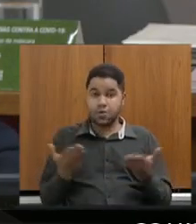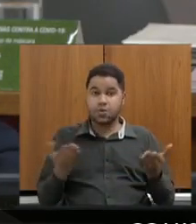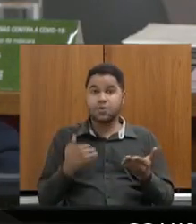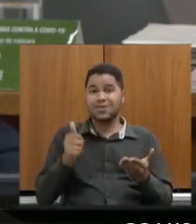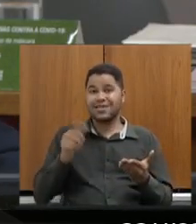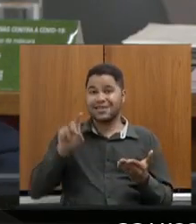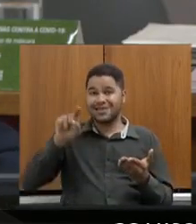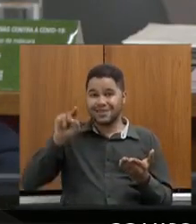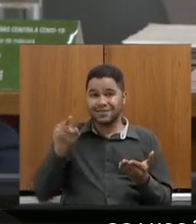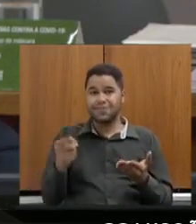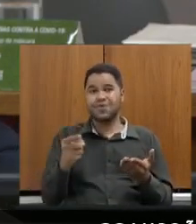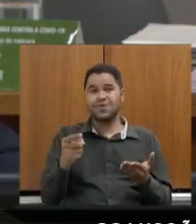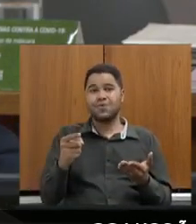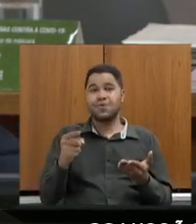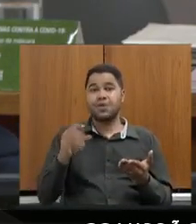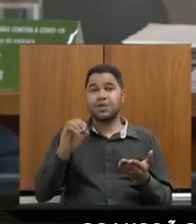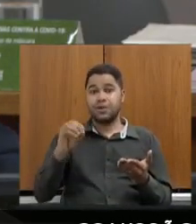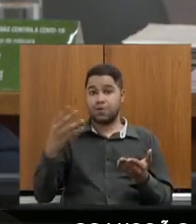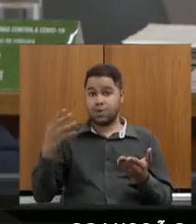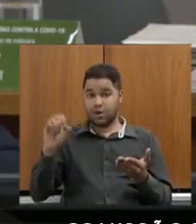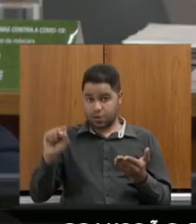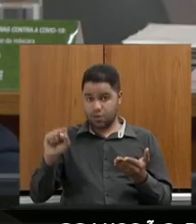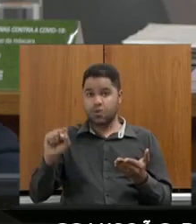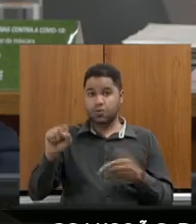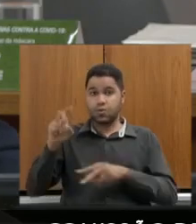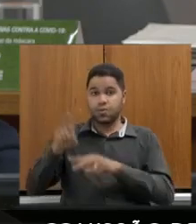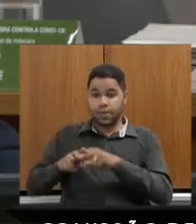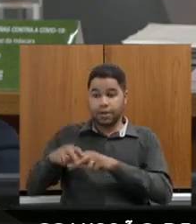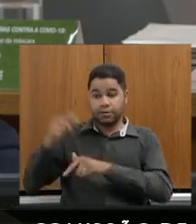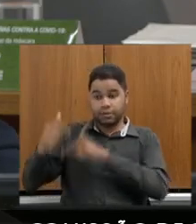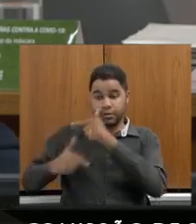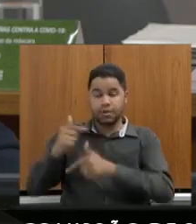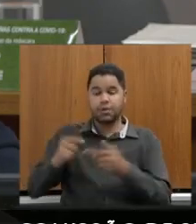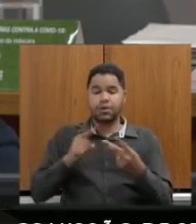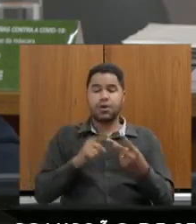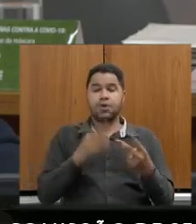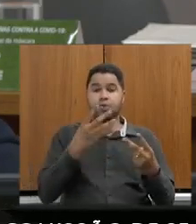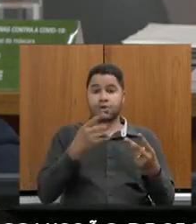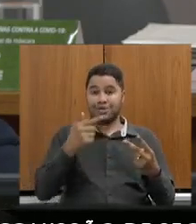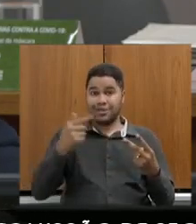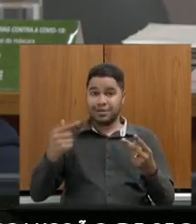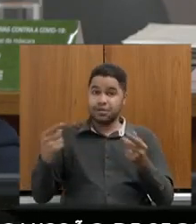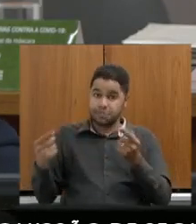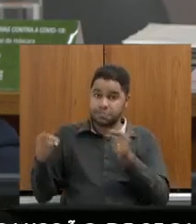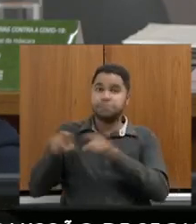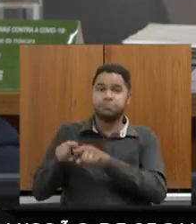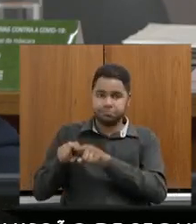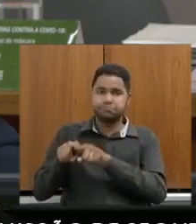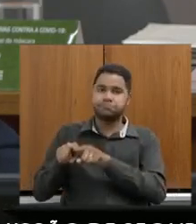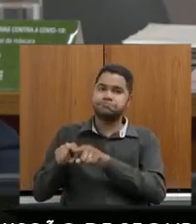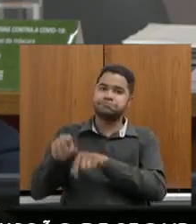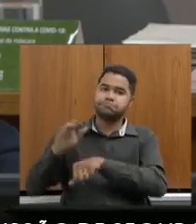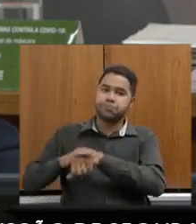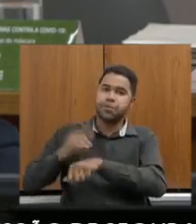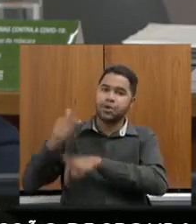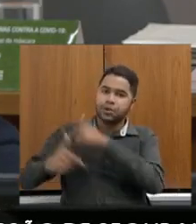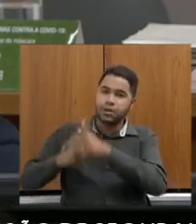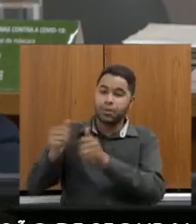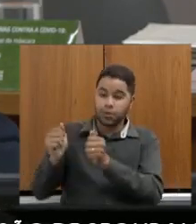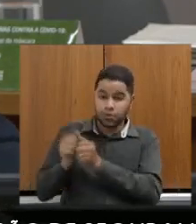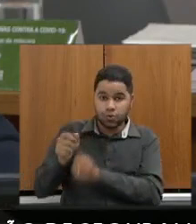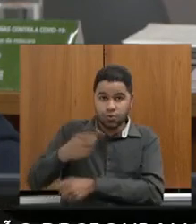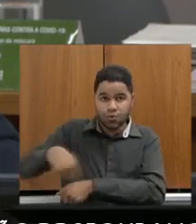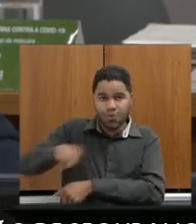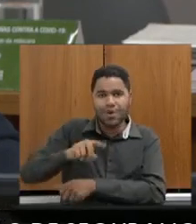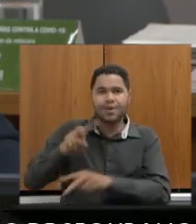15.048 E aí piele trabalhando 477 parceiros vem aqui que fazem esse trabalho com os